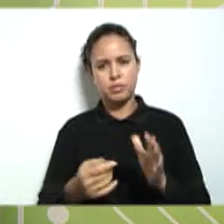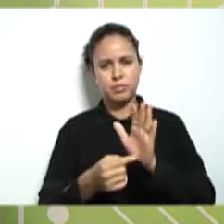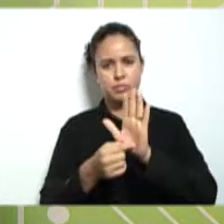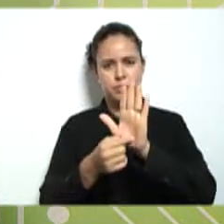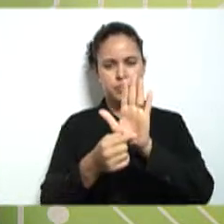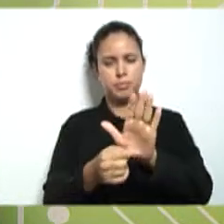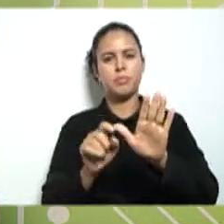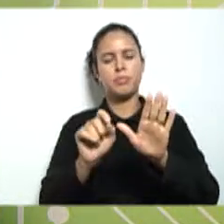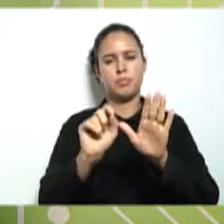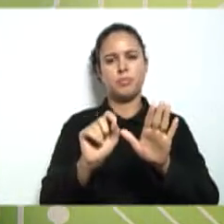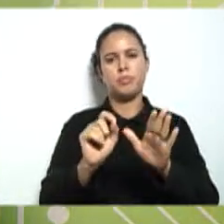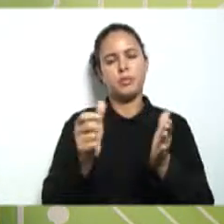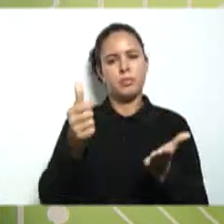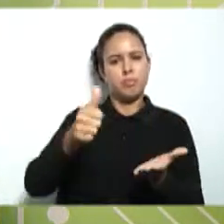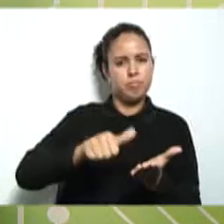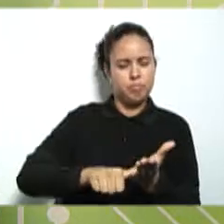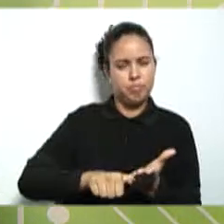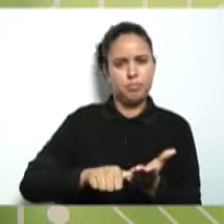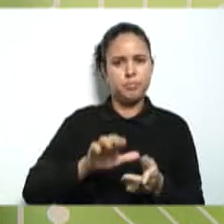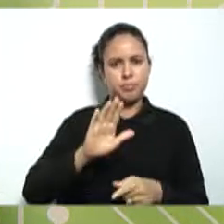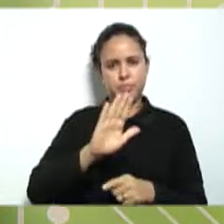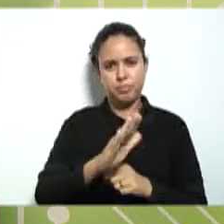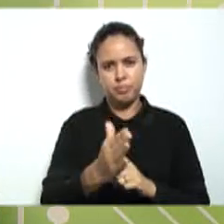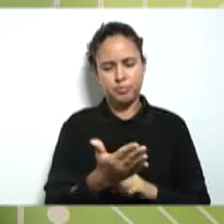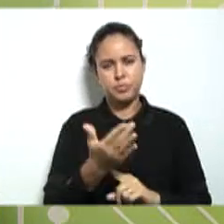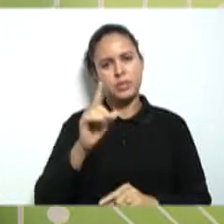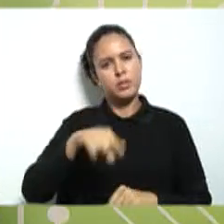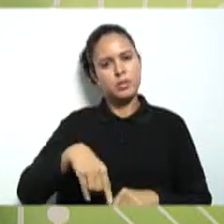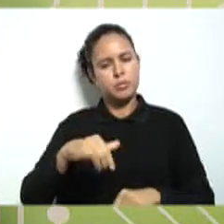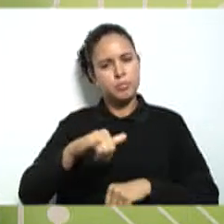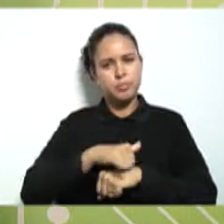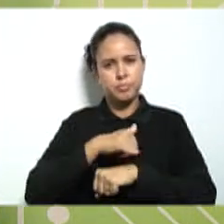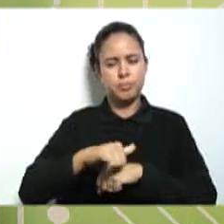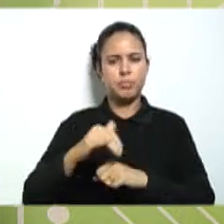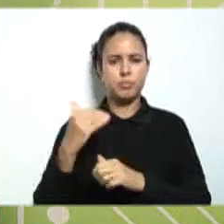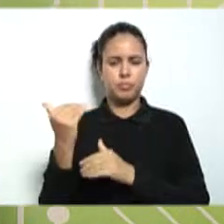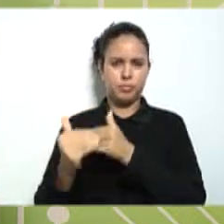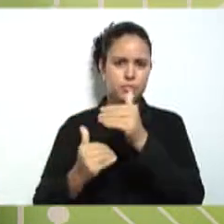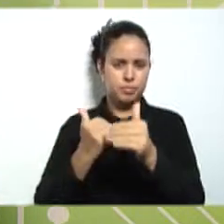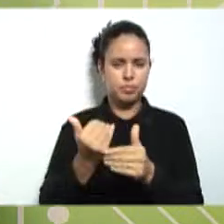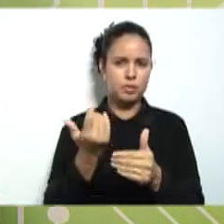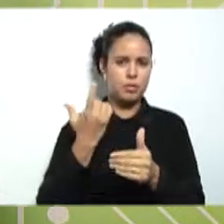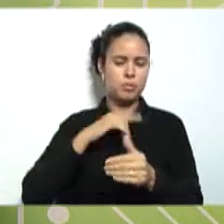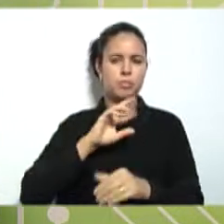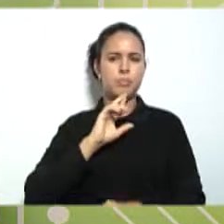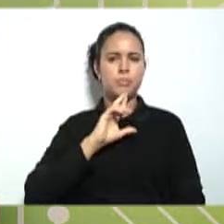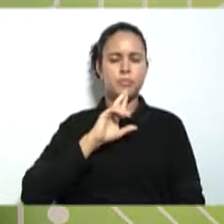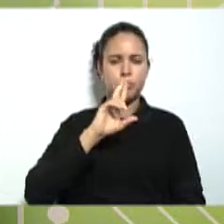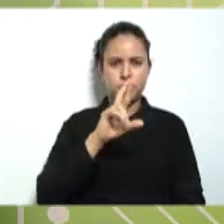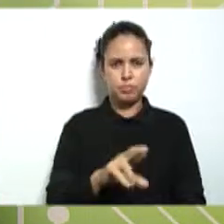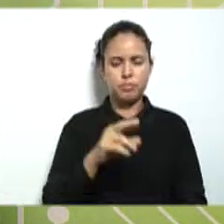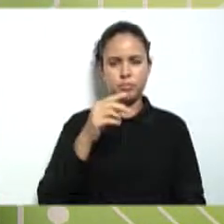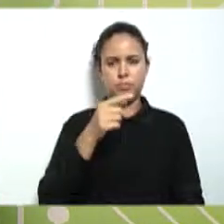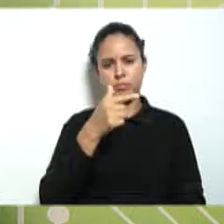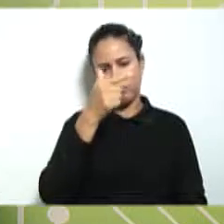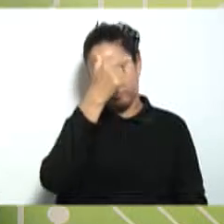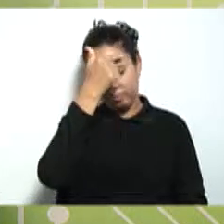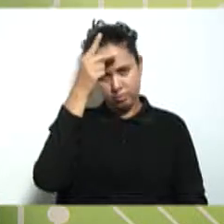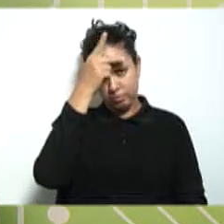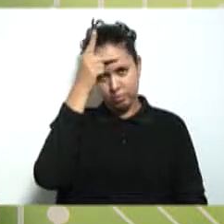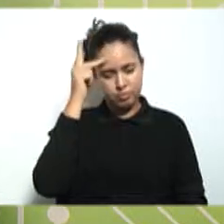cooperação como uma estratégia de desenvolvimento. Uma estratégia para melhor conseguir resultados para o trabalhador,